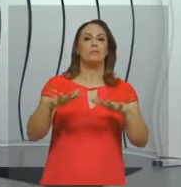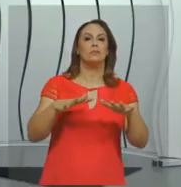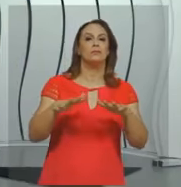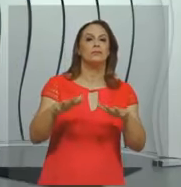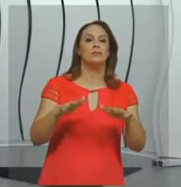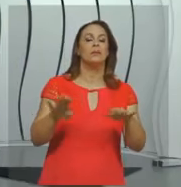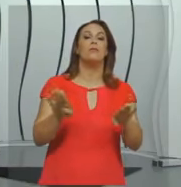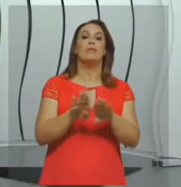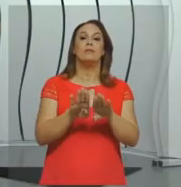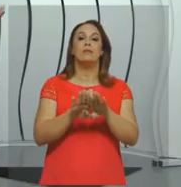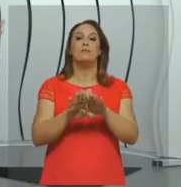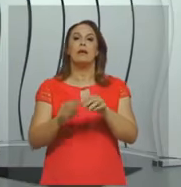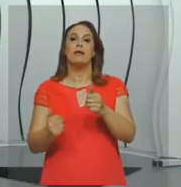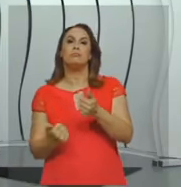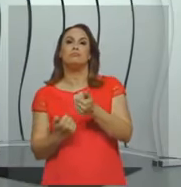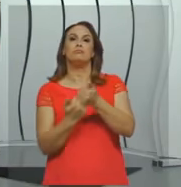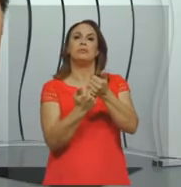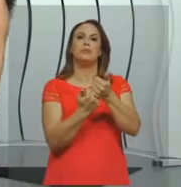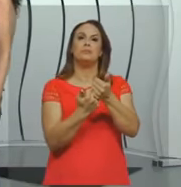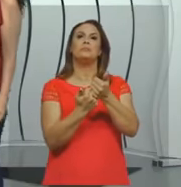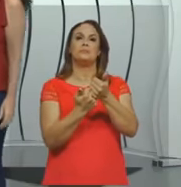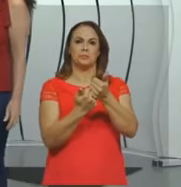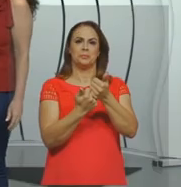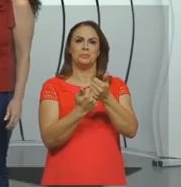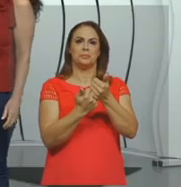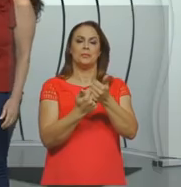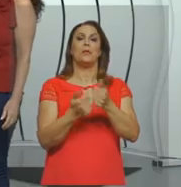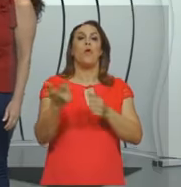outras estruturas associadas, como as articulações.